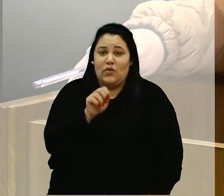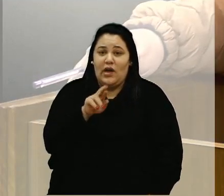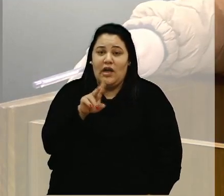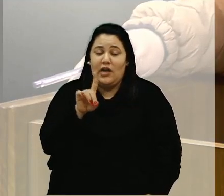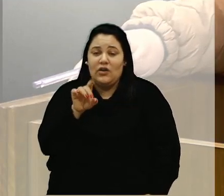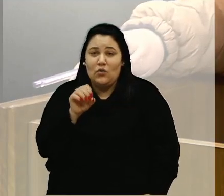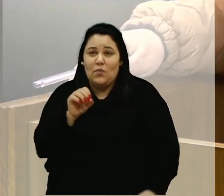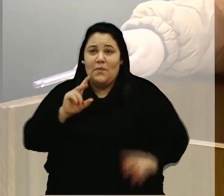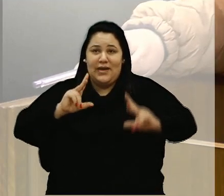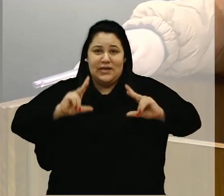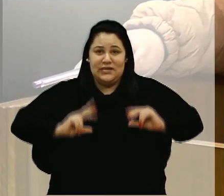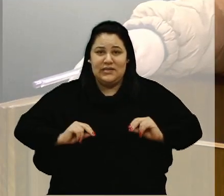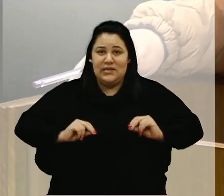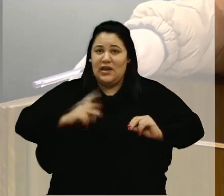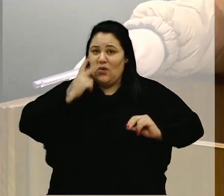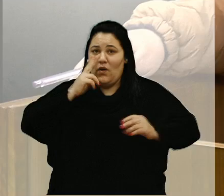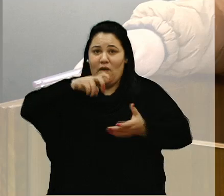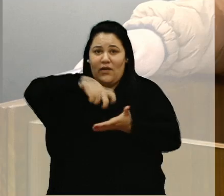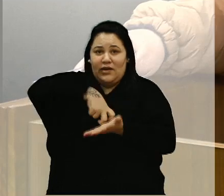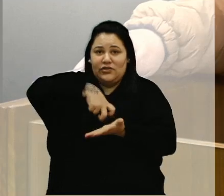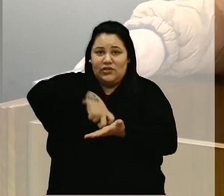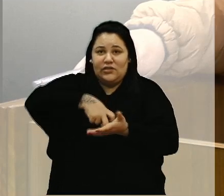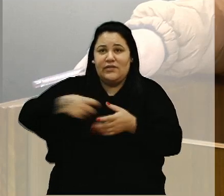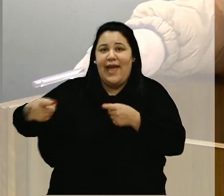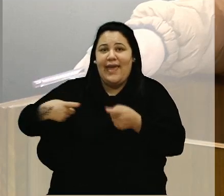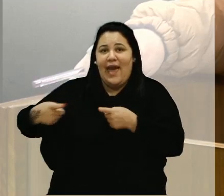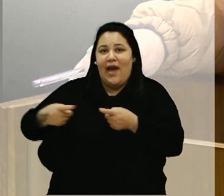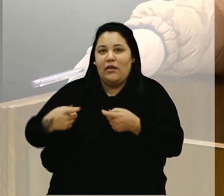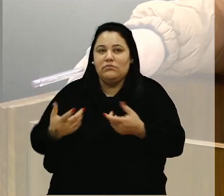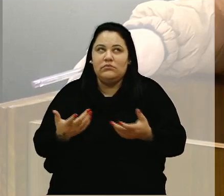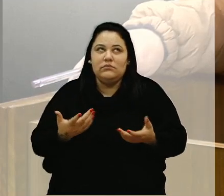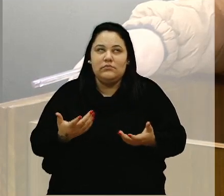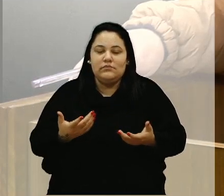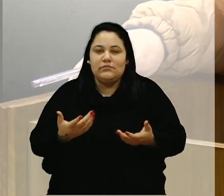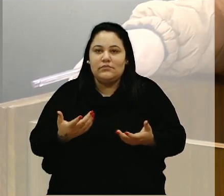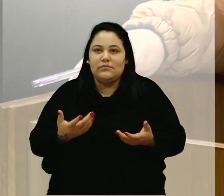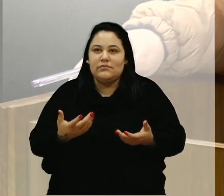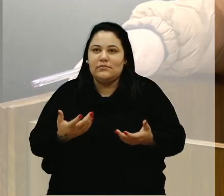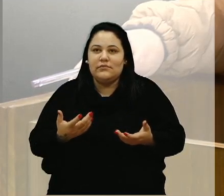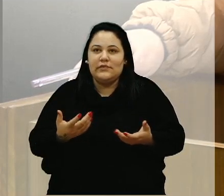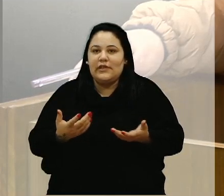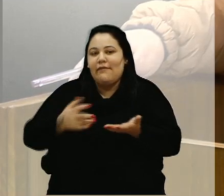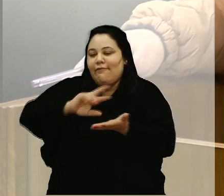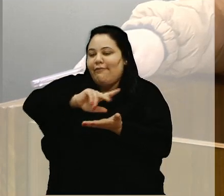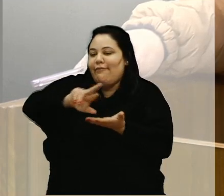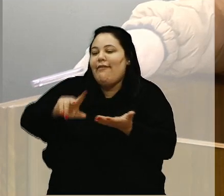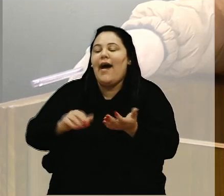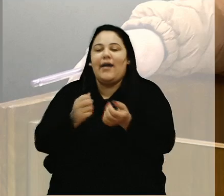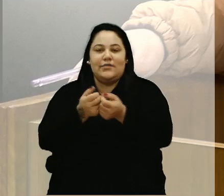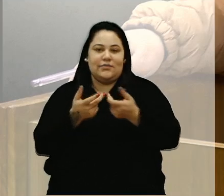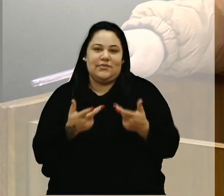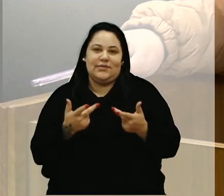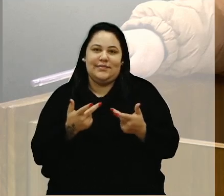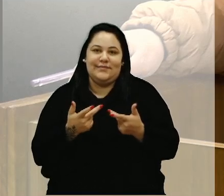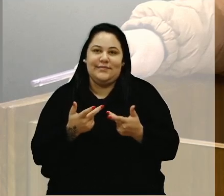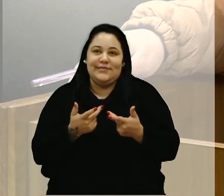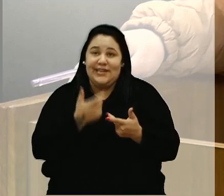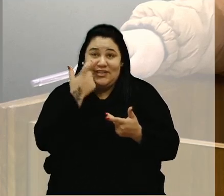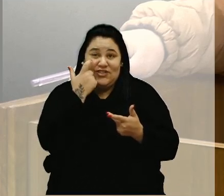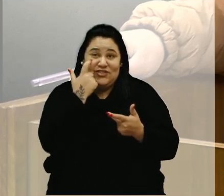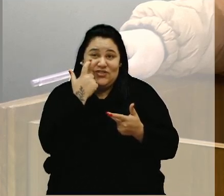mereceria a mesma punição dos traidores na guerra. Então, são inúmeros casos que a gente vê nas